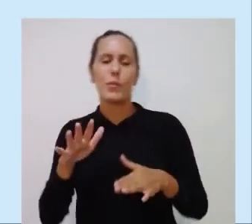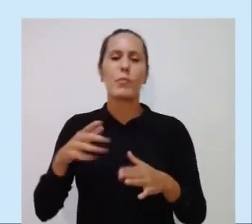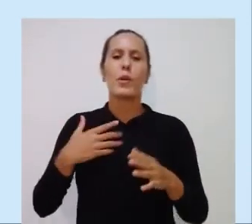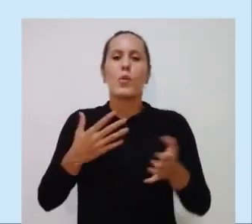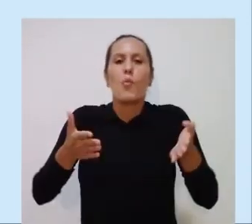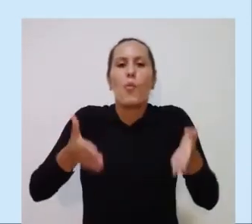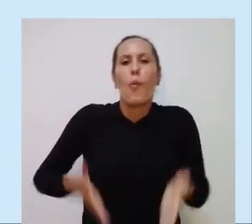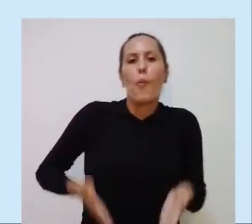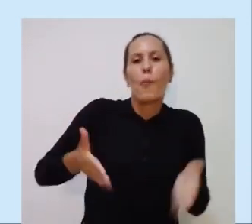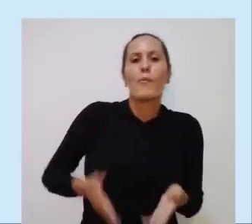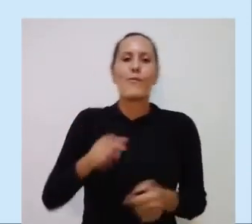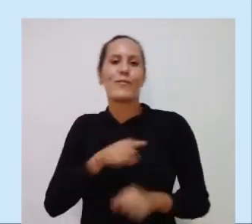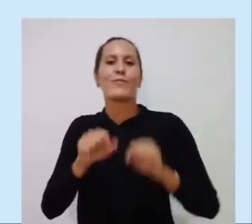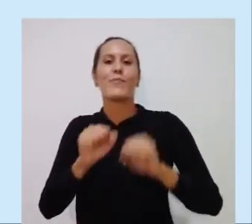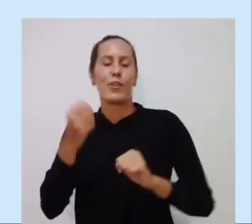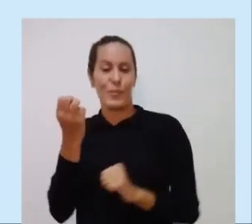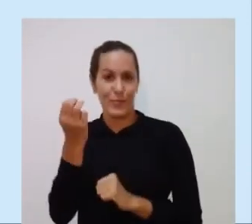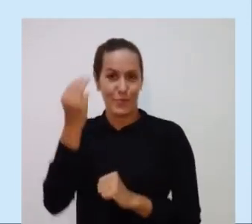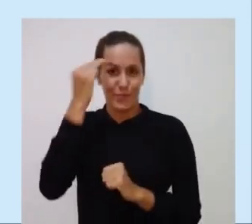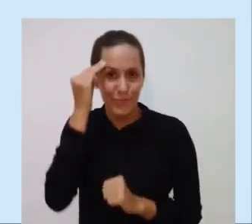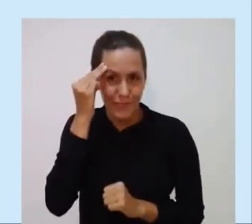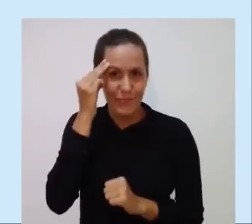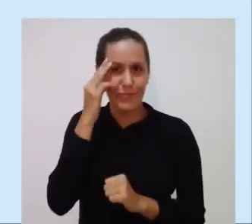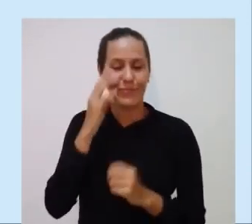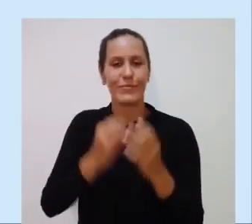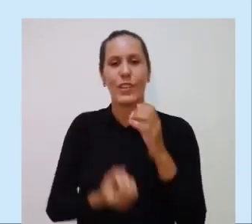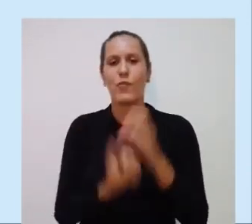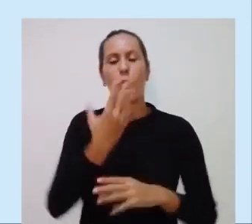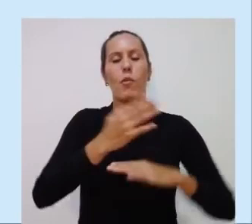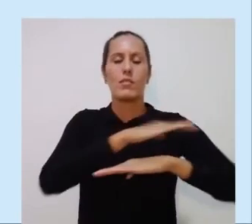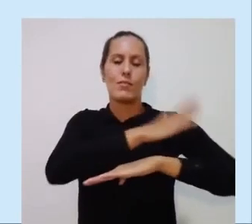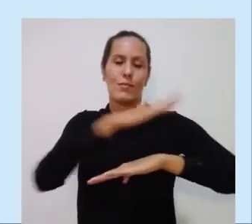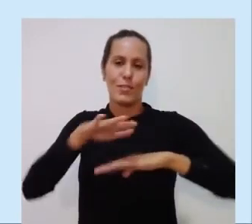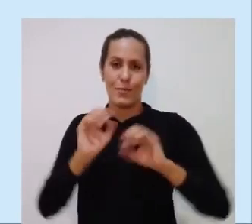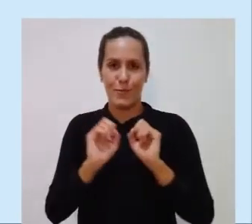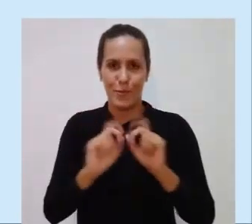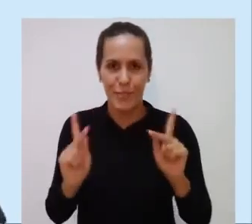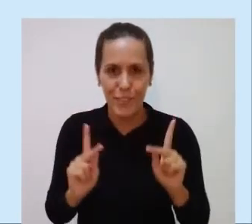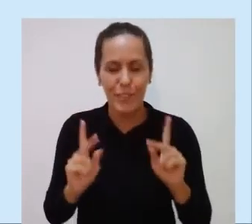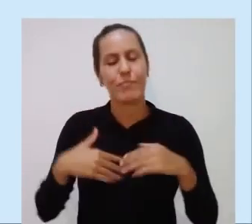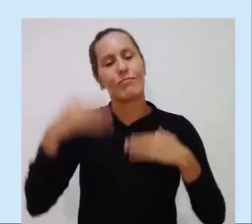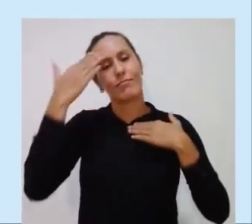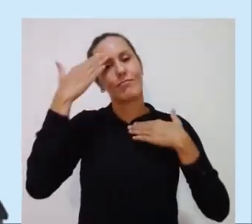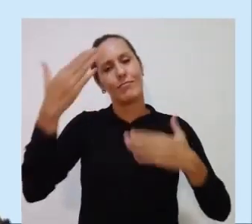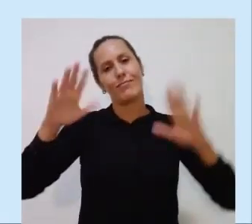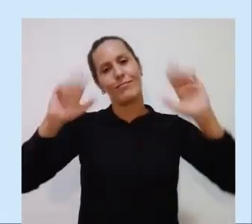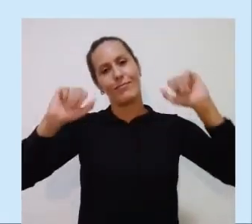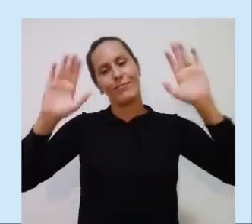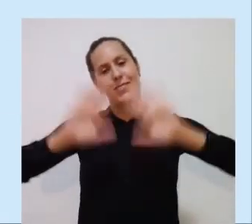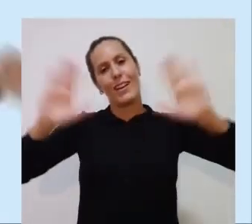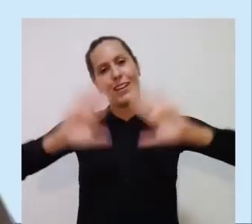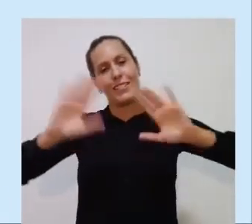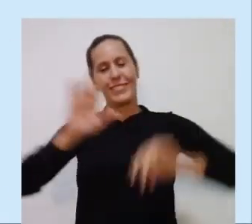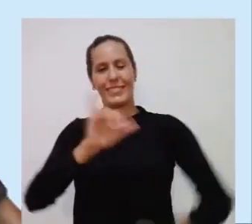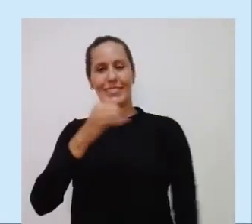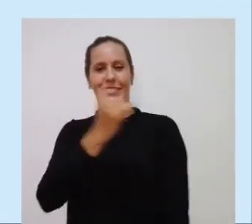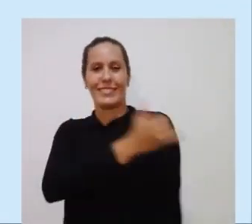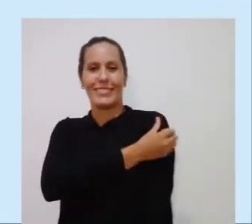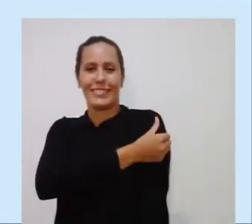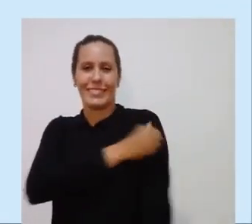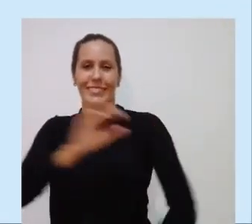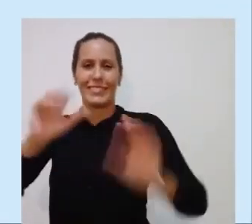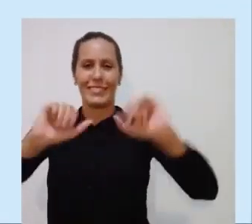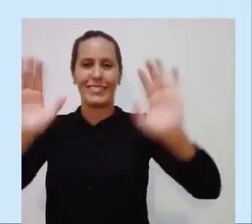menos um passinho que vocês podem decorar essas formações de relevo. Ok, gente? Até uma próxima aula. Valeu, sexto ano.